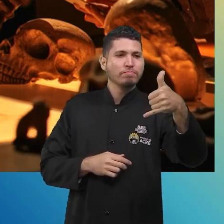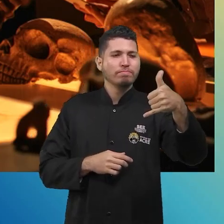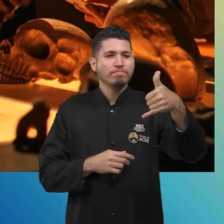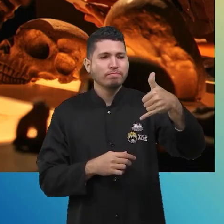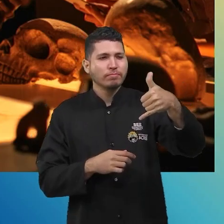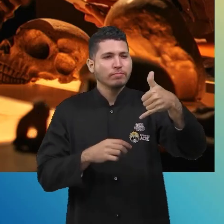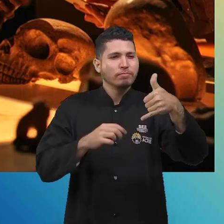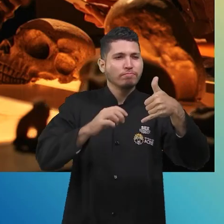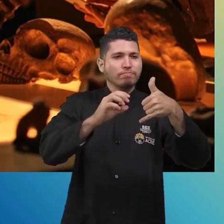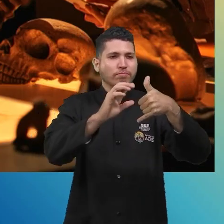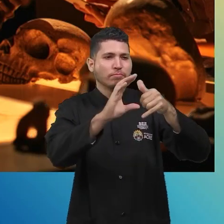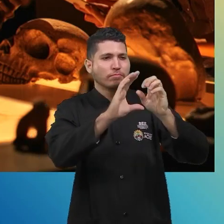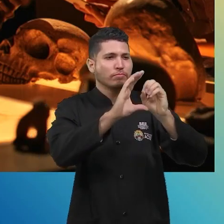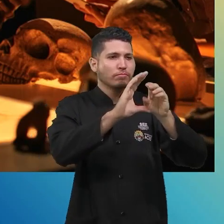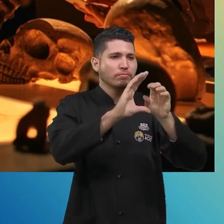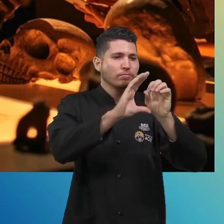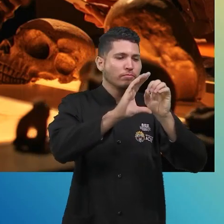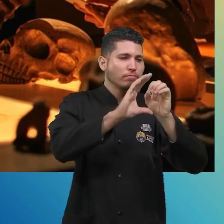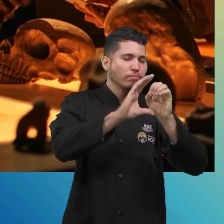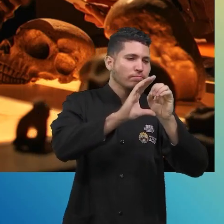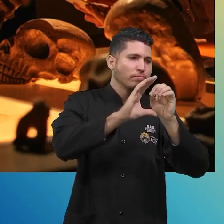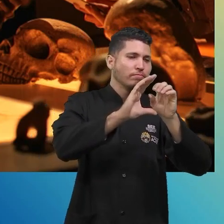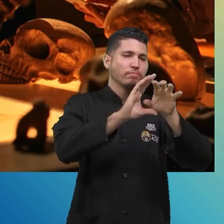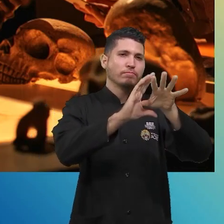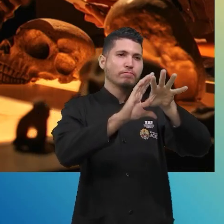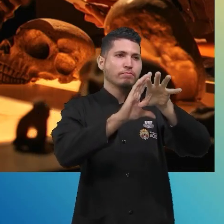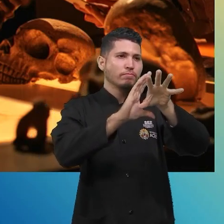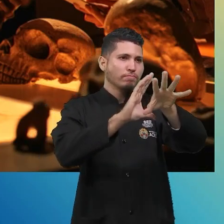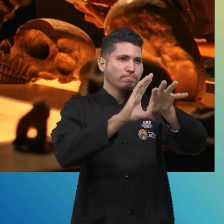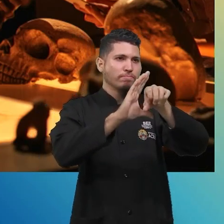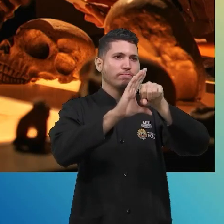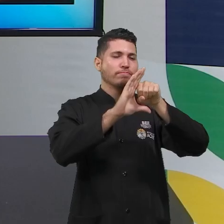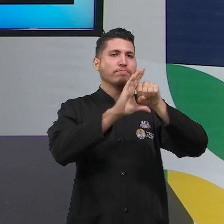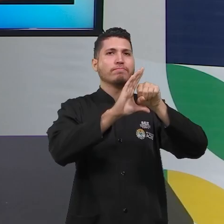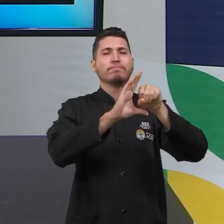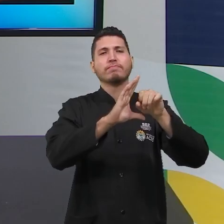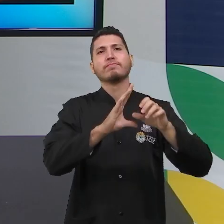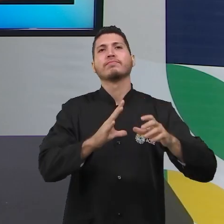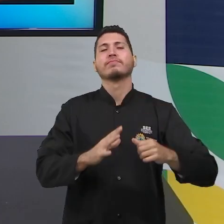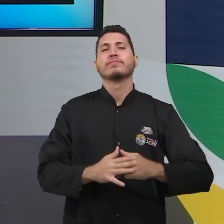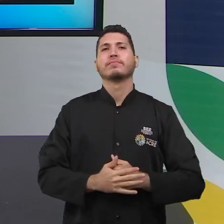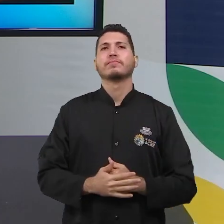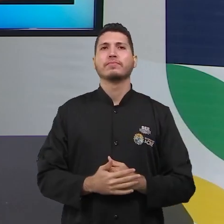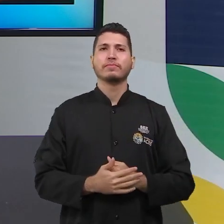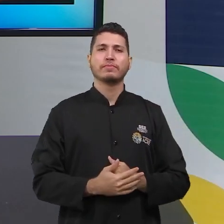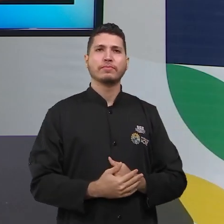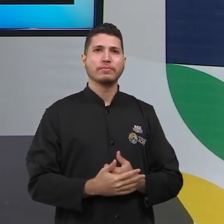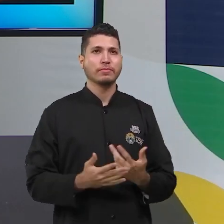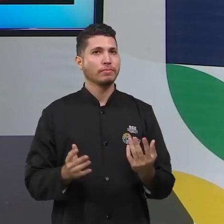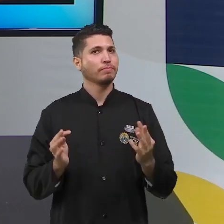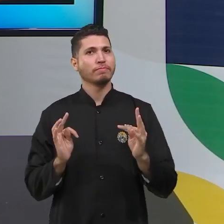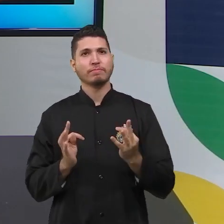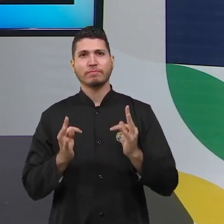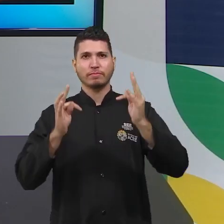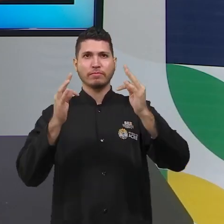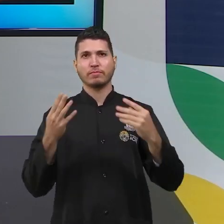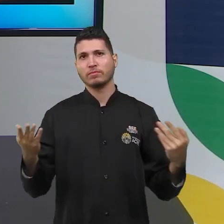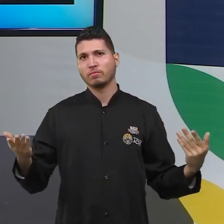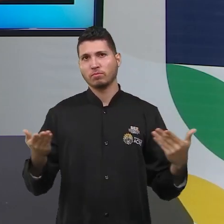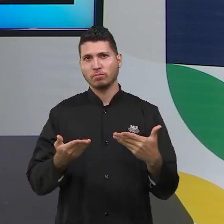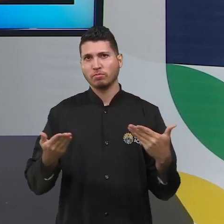na tela. Então, a tecnologia, ela tem permitido a gente viver esse mundo